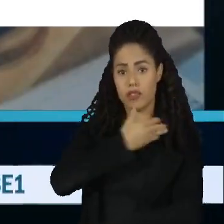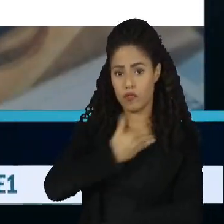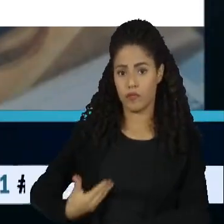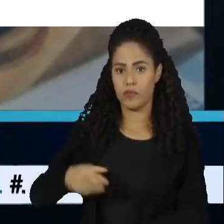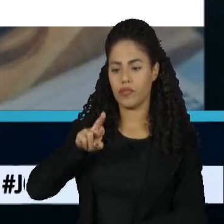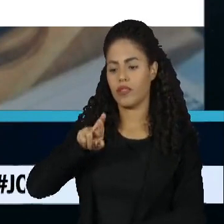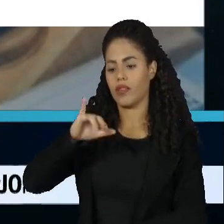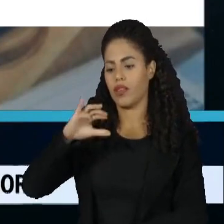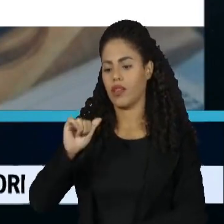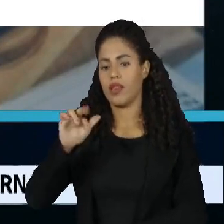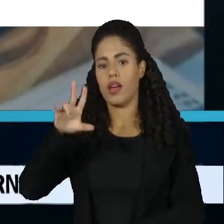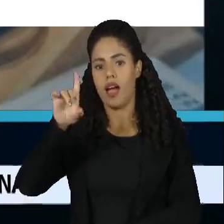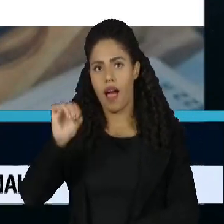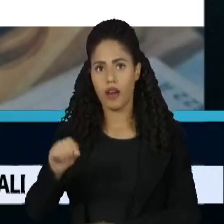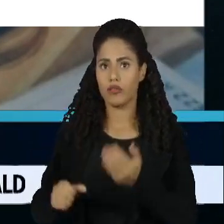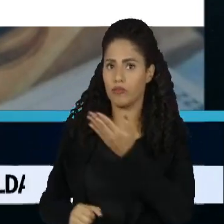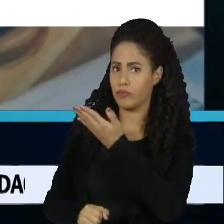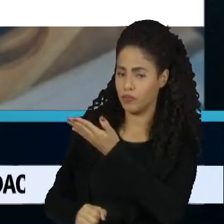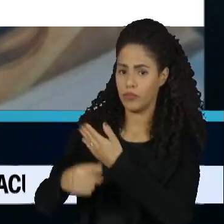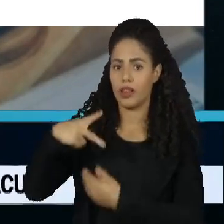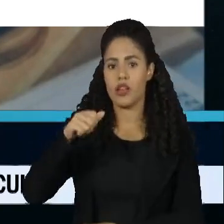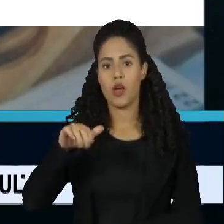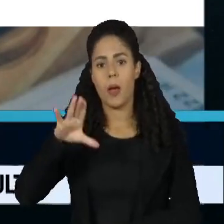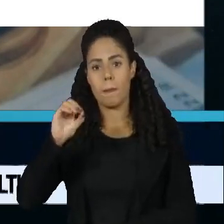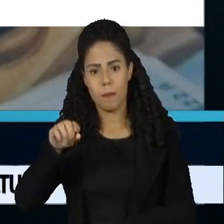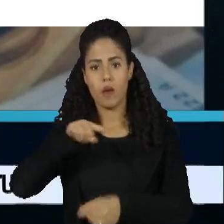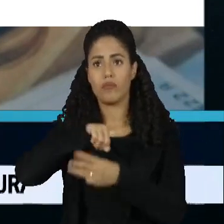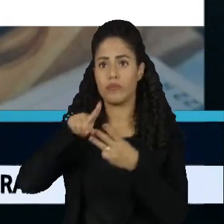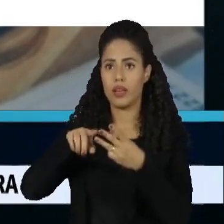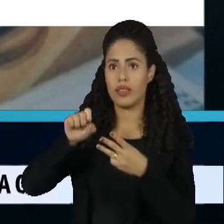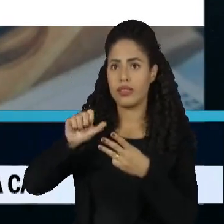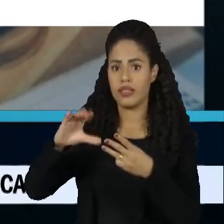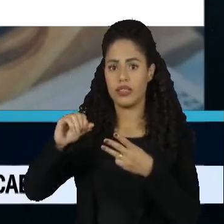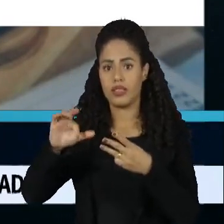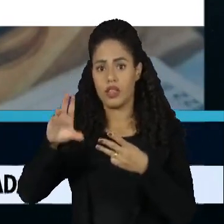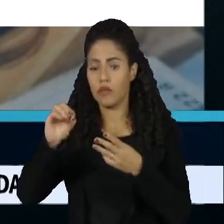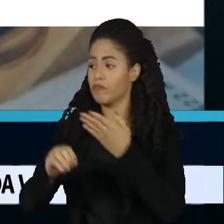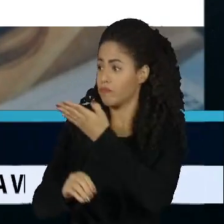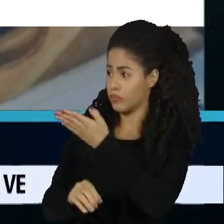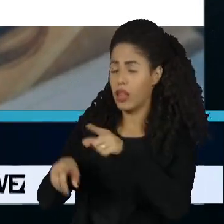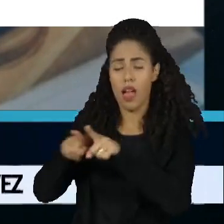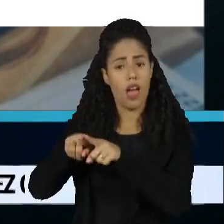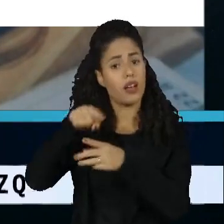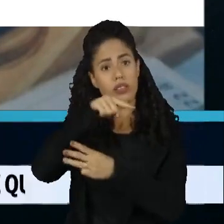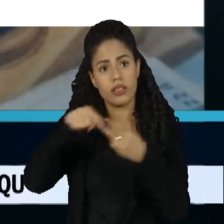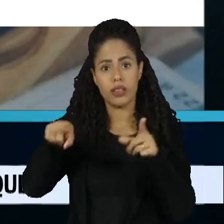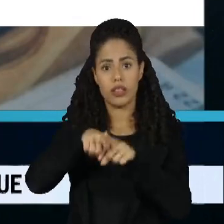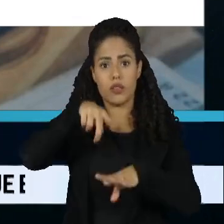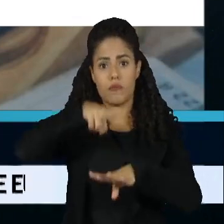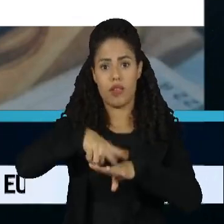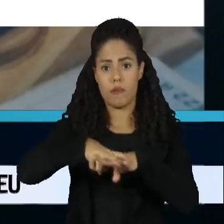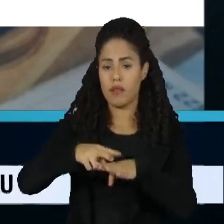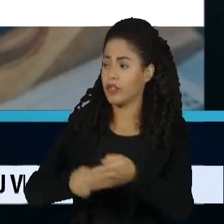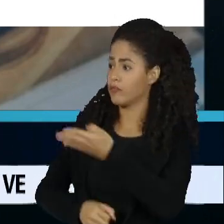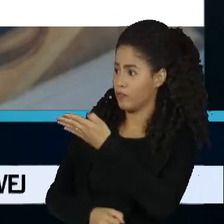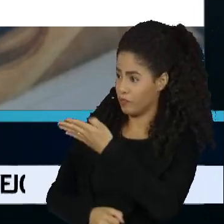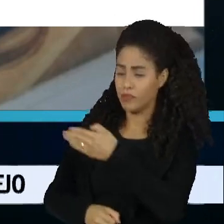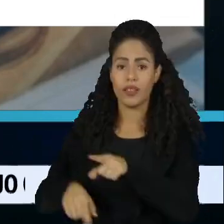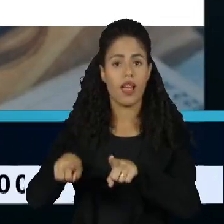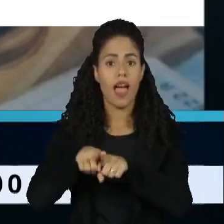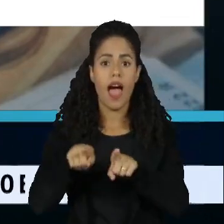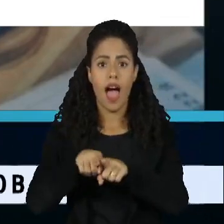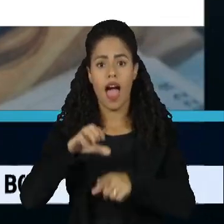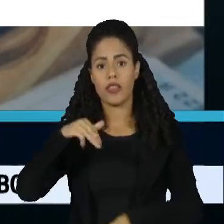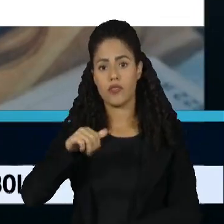Ricardo Coutinho, do PT, Roberto Paulino, do MDB e Cícero Lucena, do PP, e as viúvas Glauci Buriti, Miriam